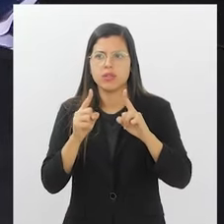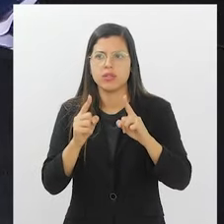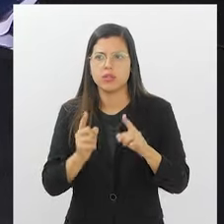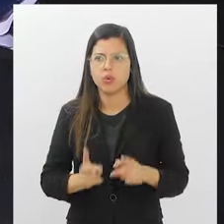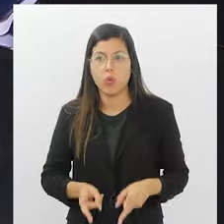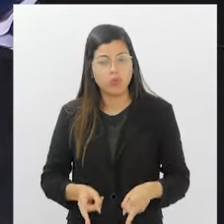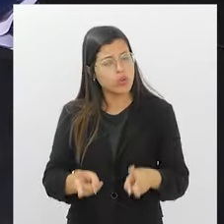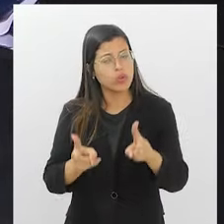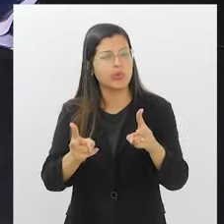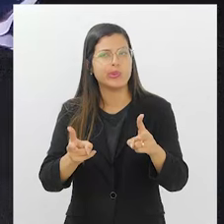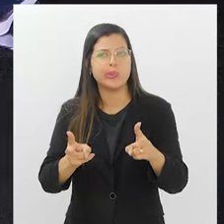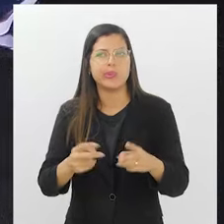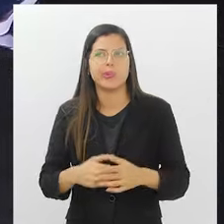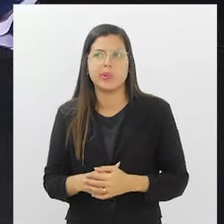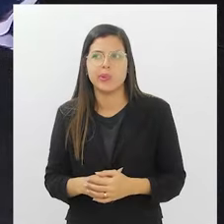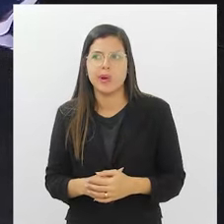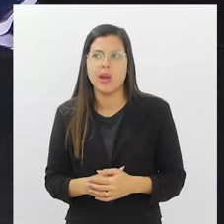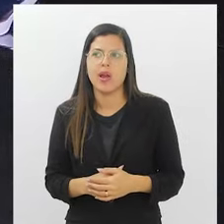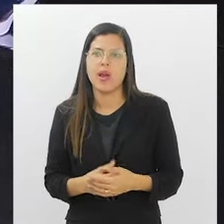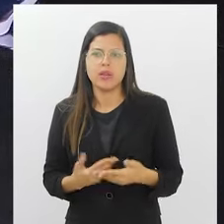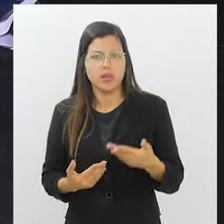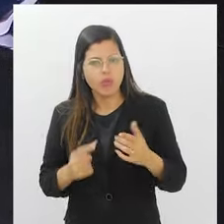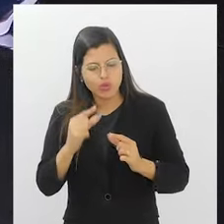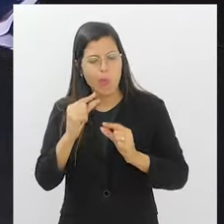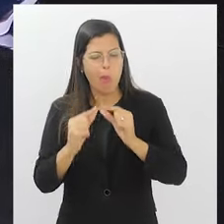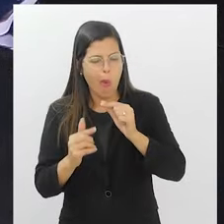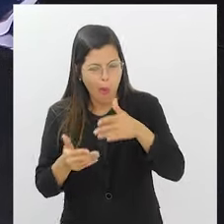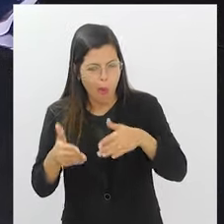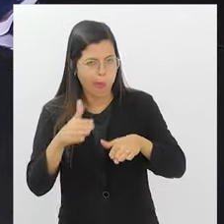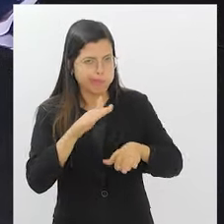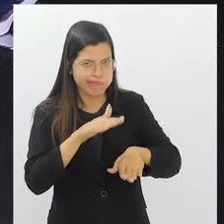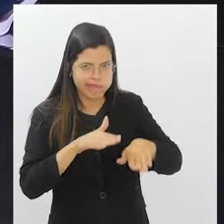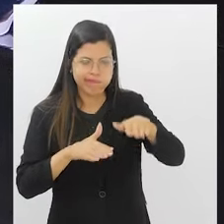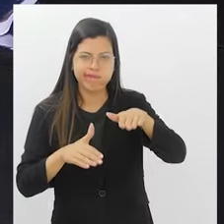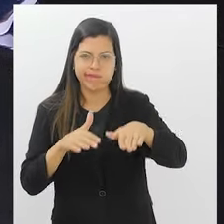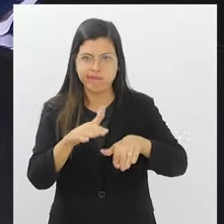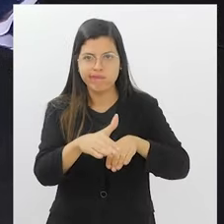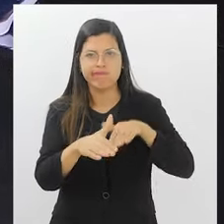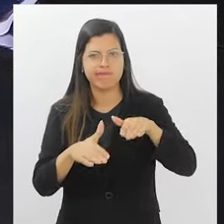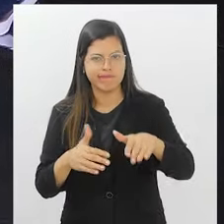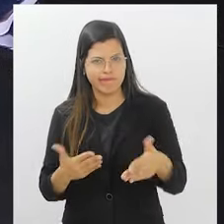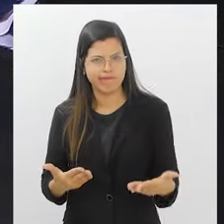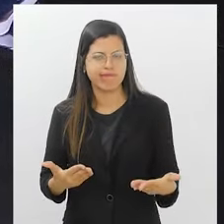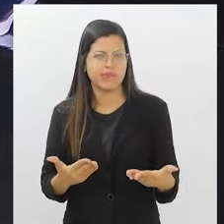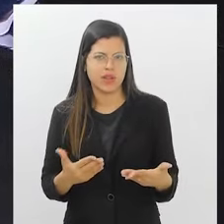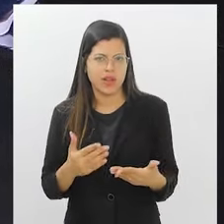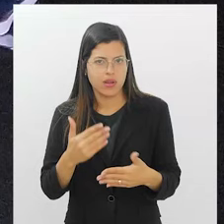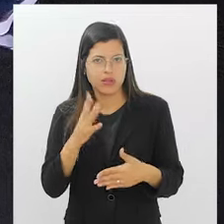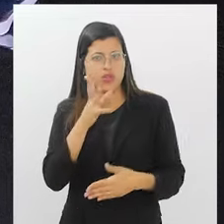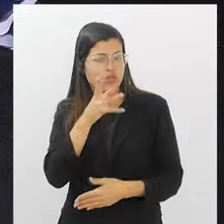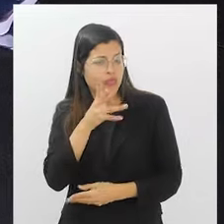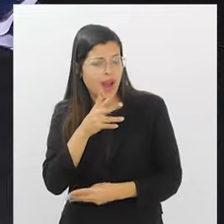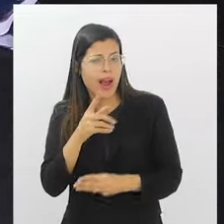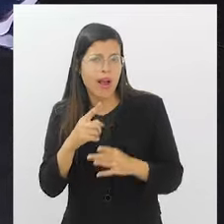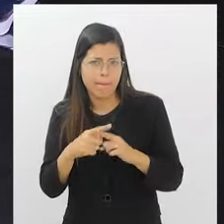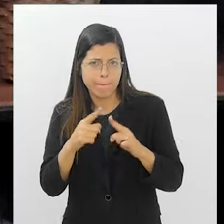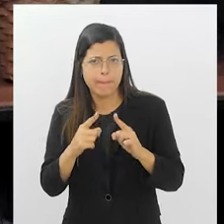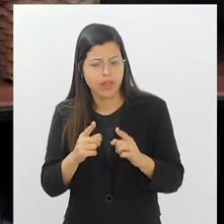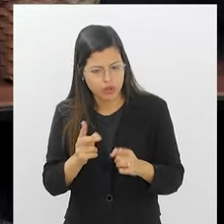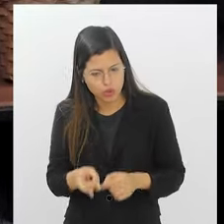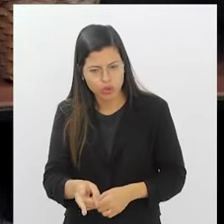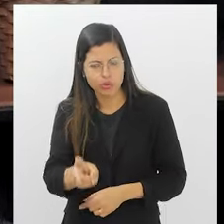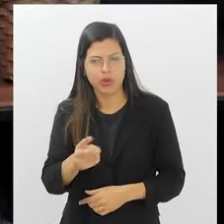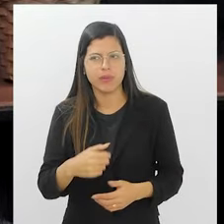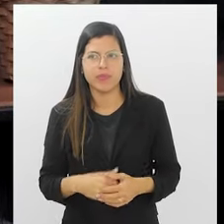gente continua, né? A gente... São degraus que a gente vai, né, galgando, né, devagar,